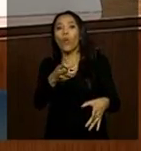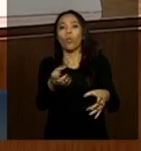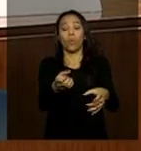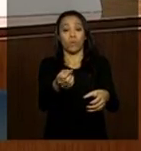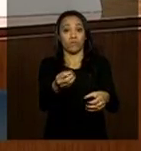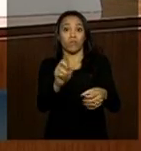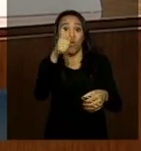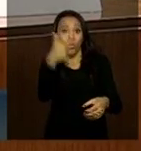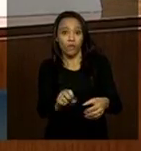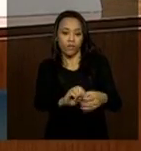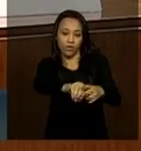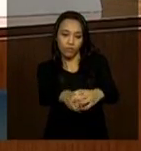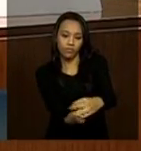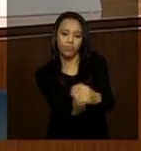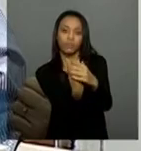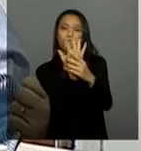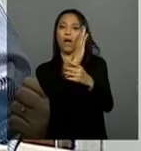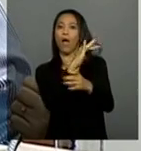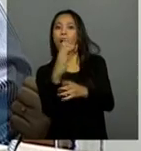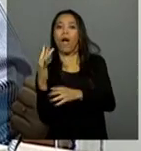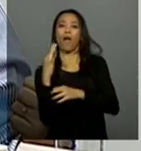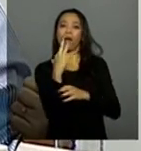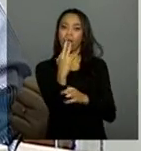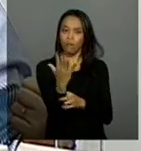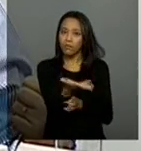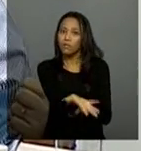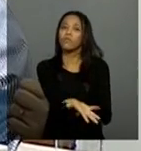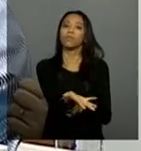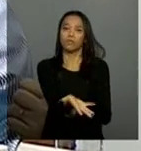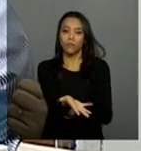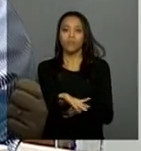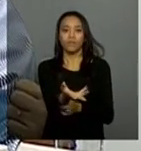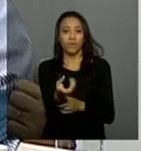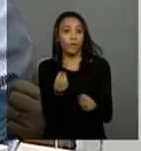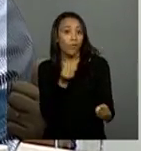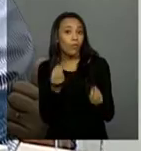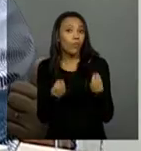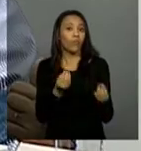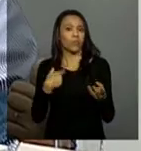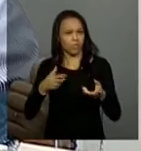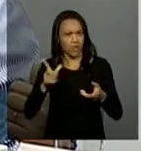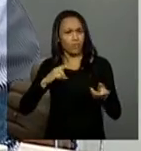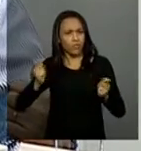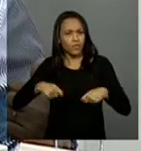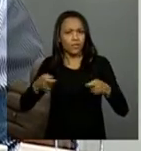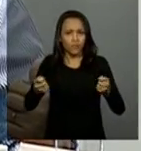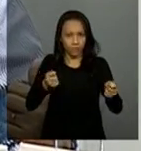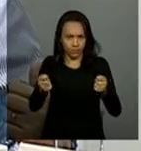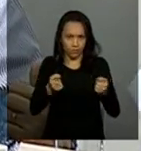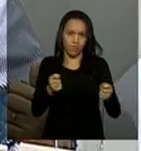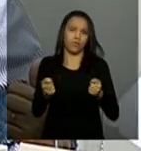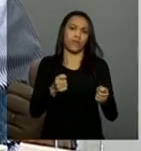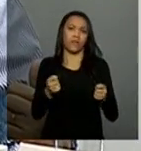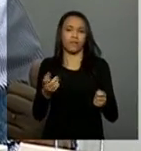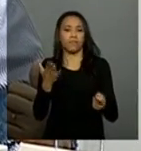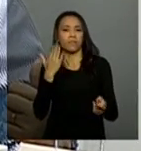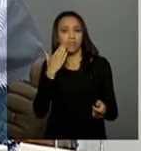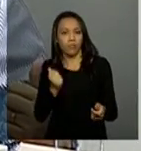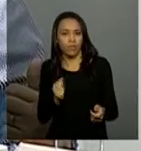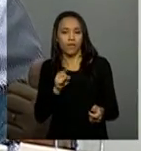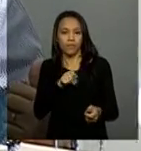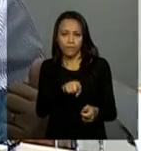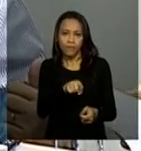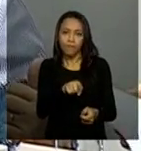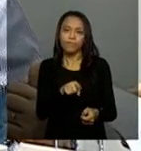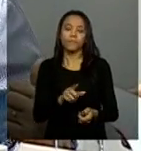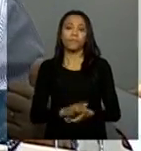cerca de 23%, com uma estabilidade dessa recuperação, ou seja, poderemos ter uma tendência de sumidouro, né,